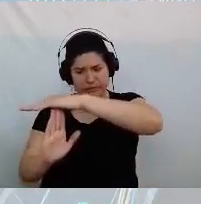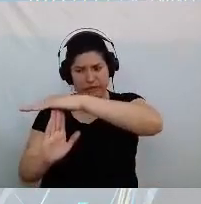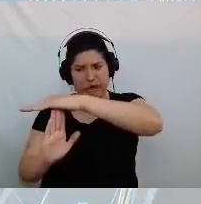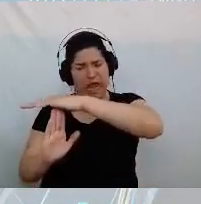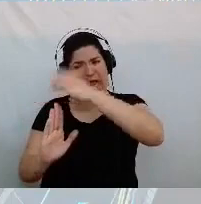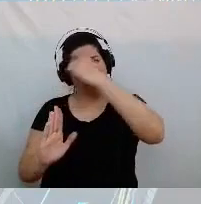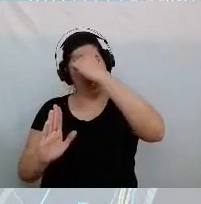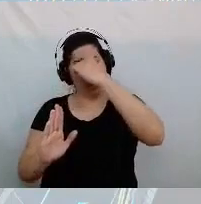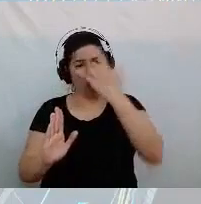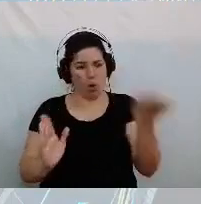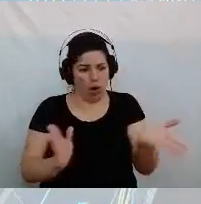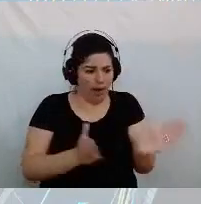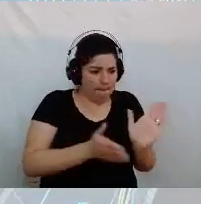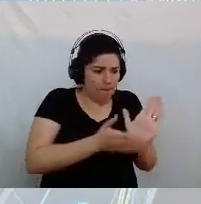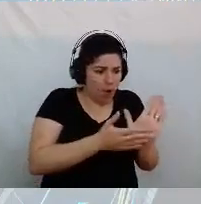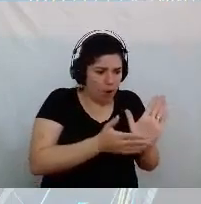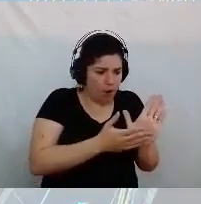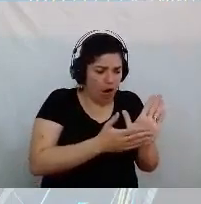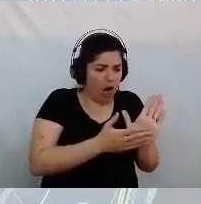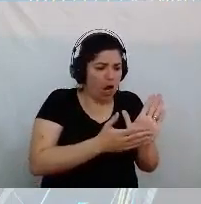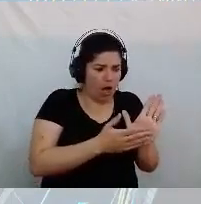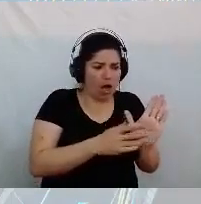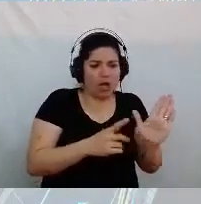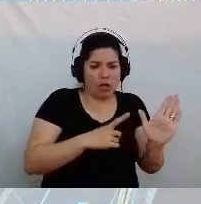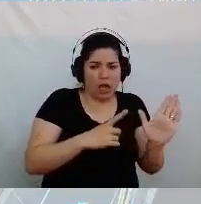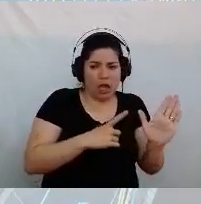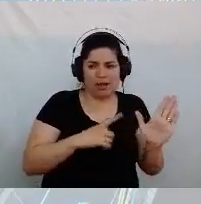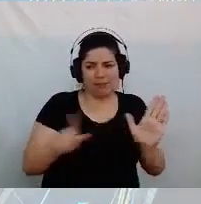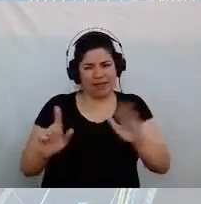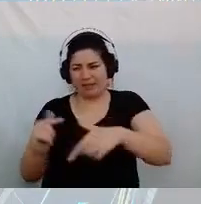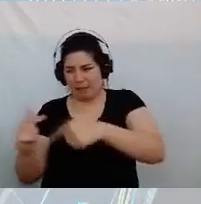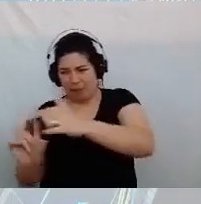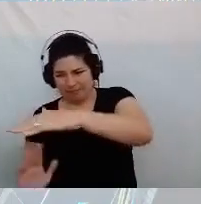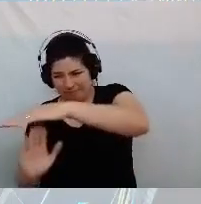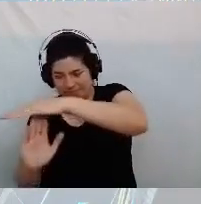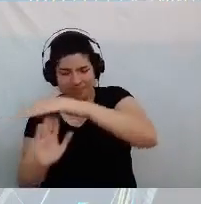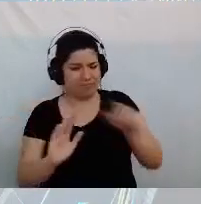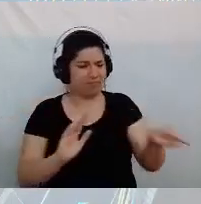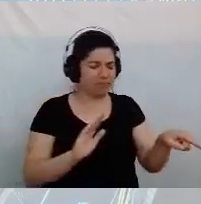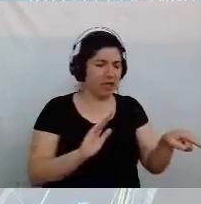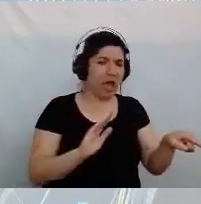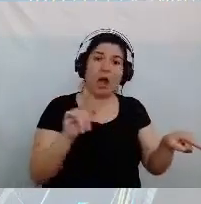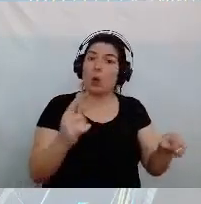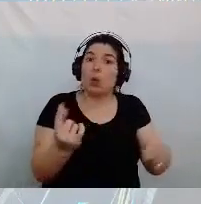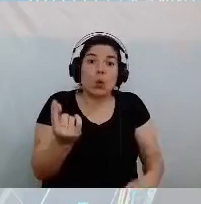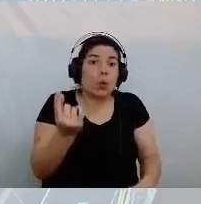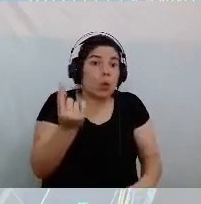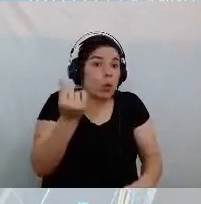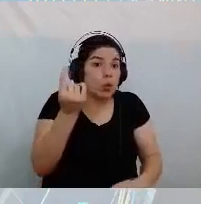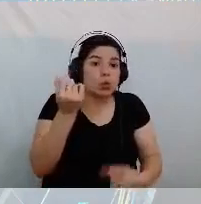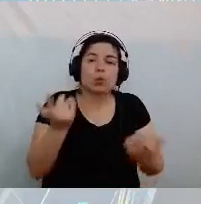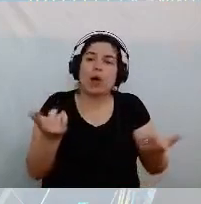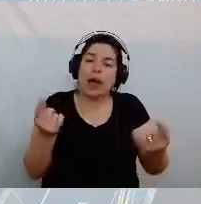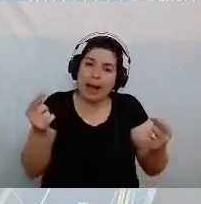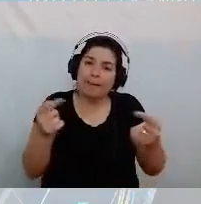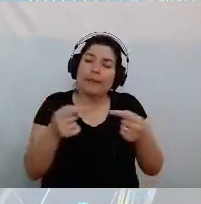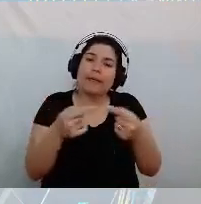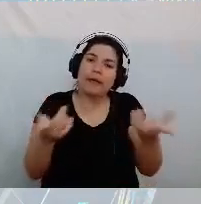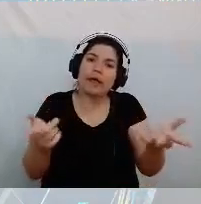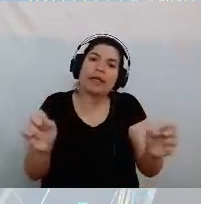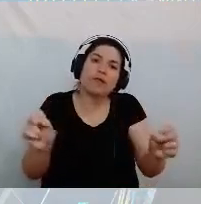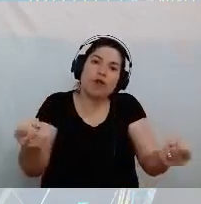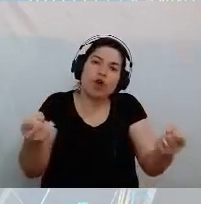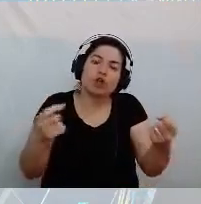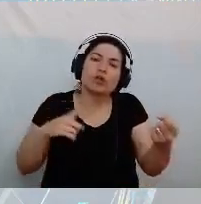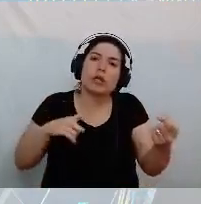propondo não é sobre o custo dos Testes em si É sobre o custo do que você tá deixando de fazer do outro lado por outro lado nós temos uma outra